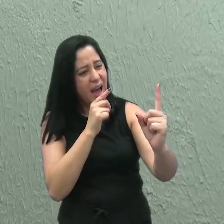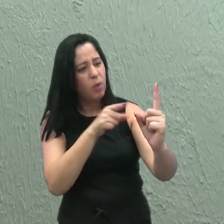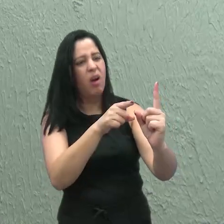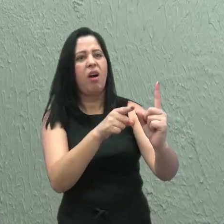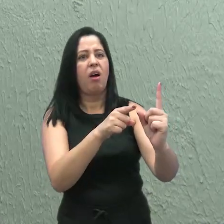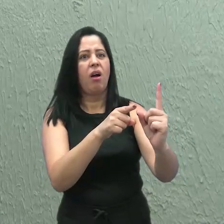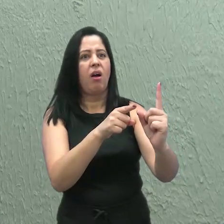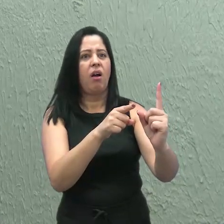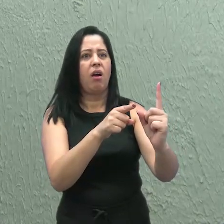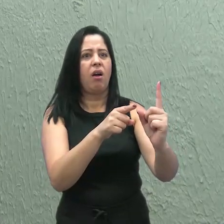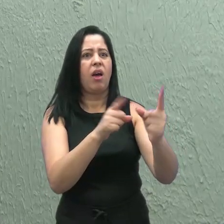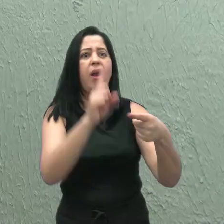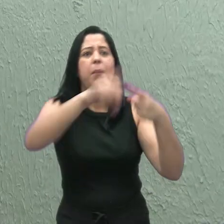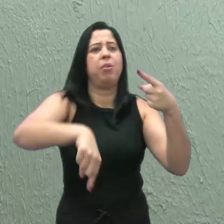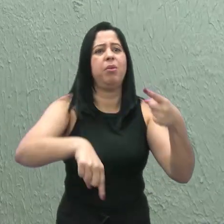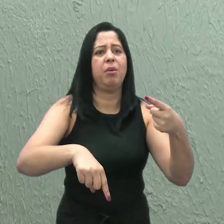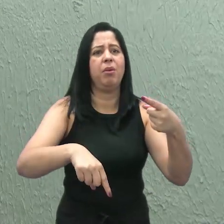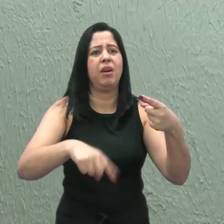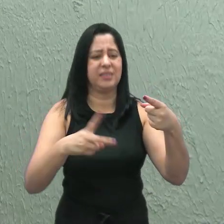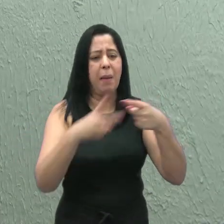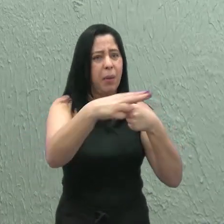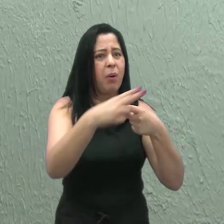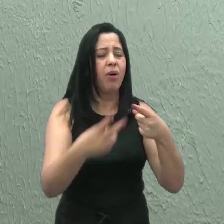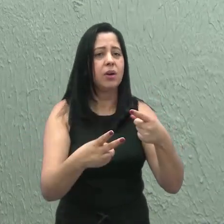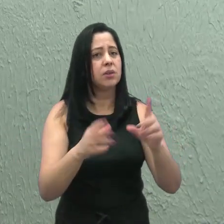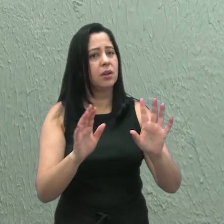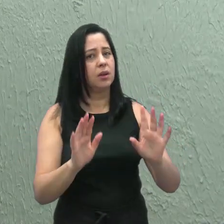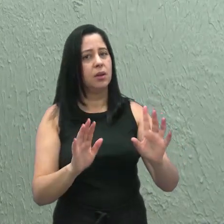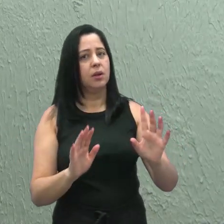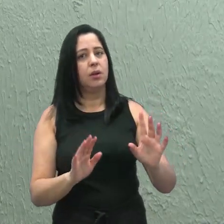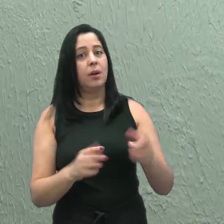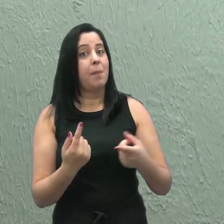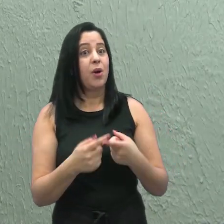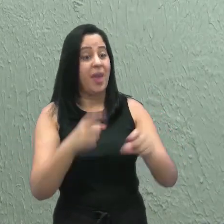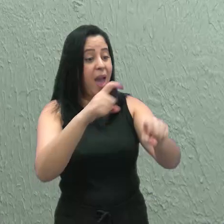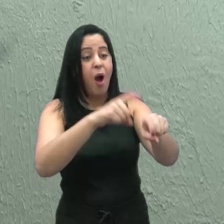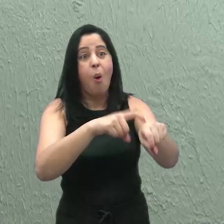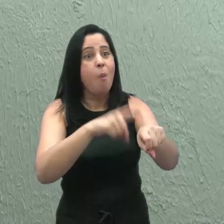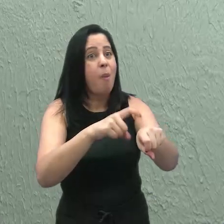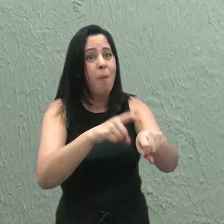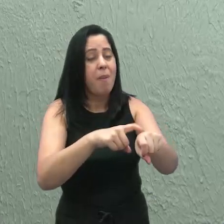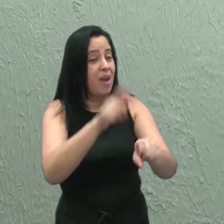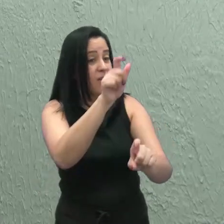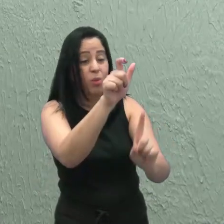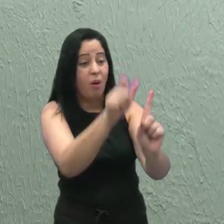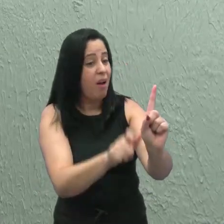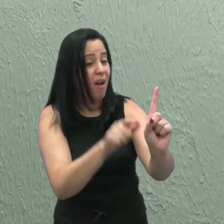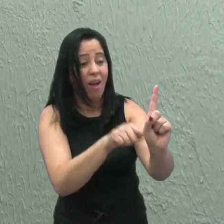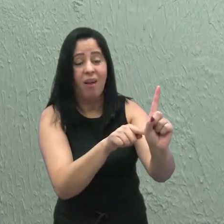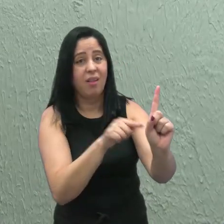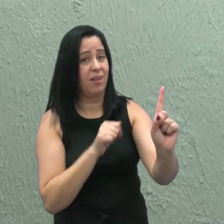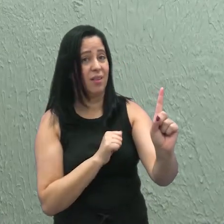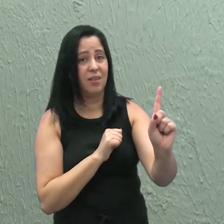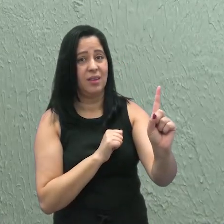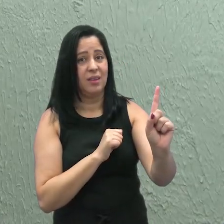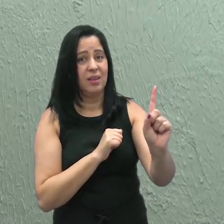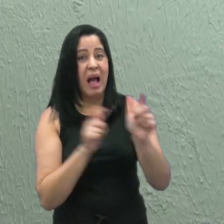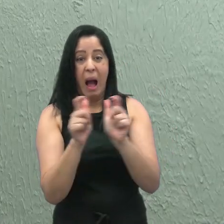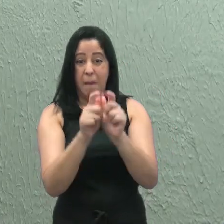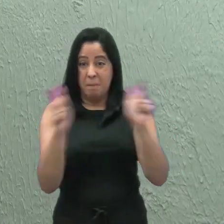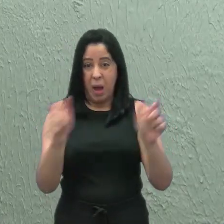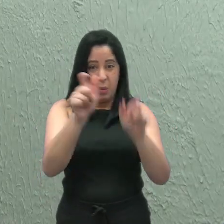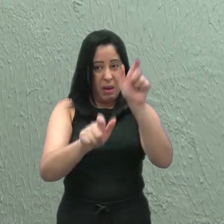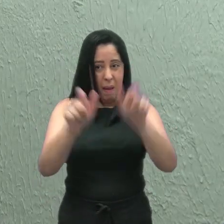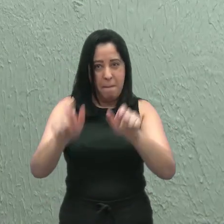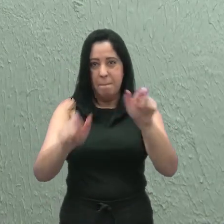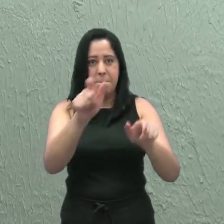suas lágrimas aí, vamos parar de chorar? Ou engole esse choro? Não, vamos deixar. Porque é o momento tanto que ela esperou para isso. Porque a